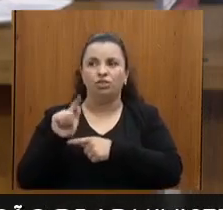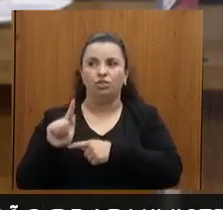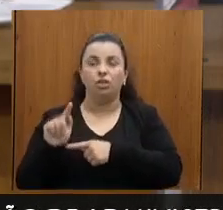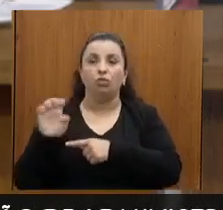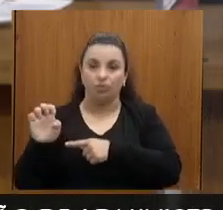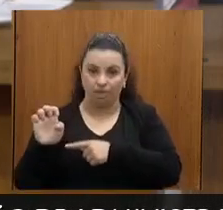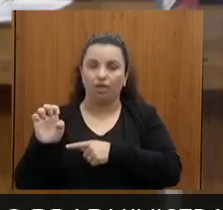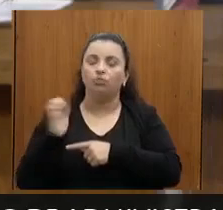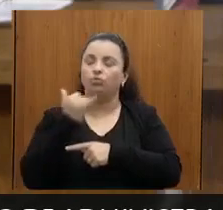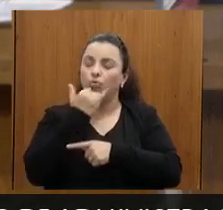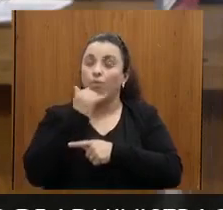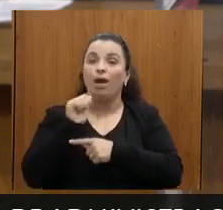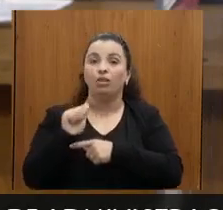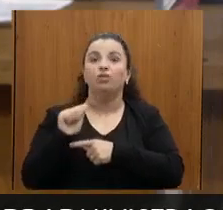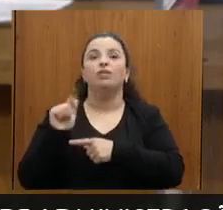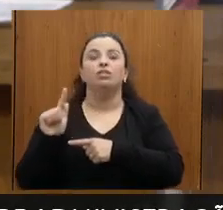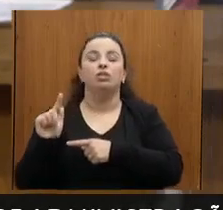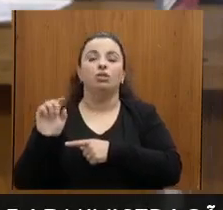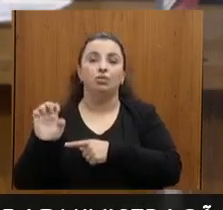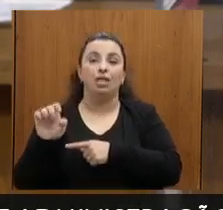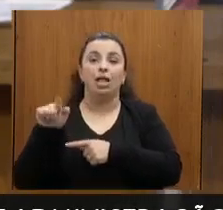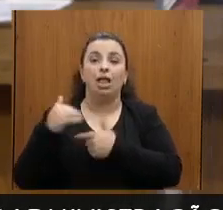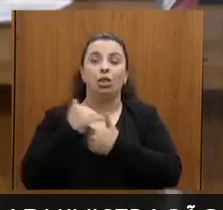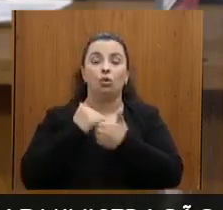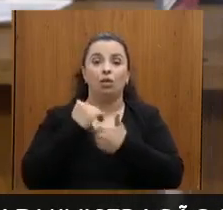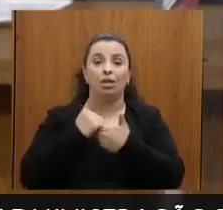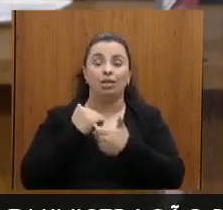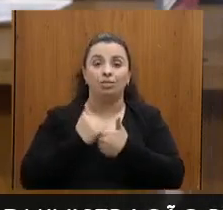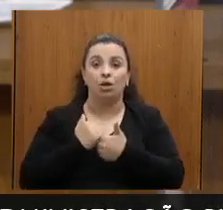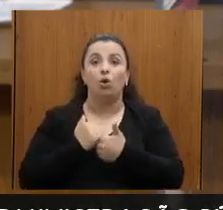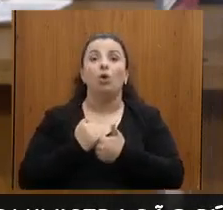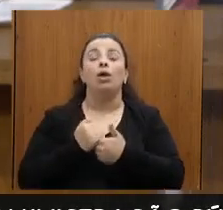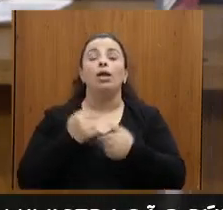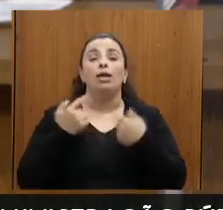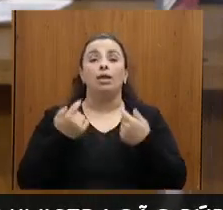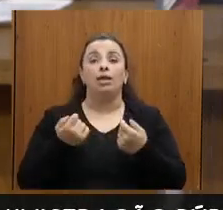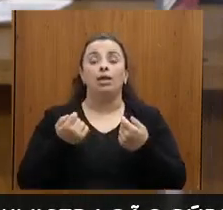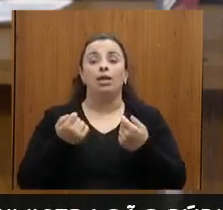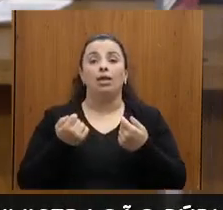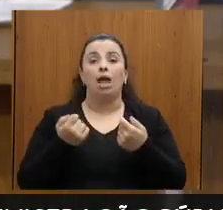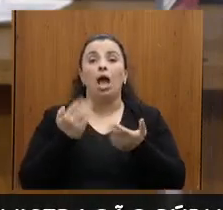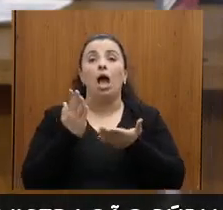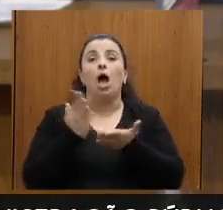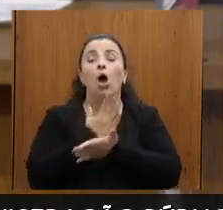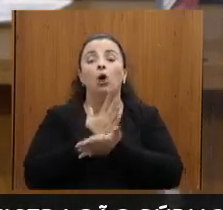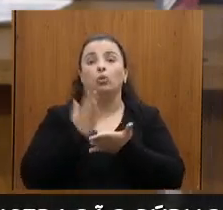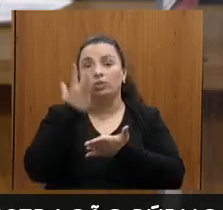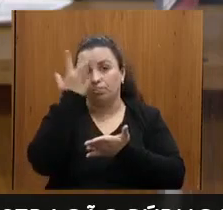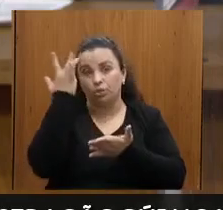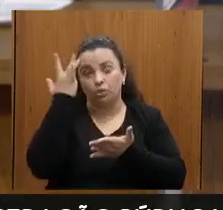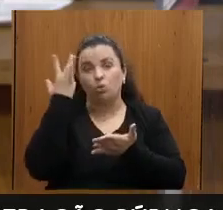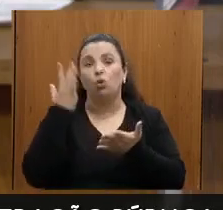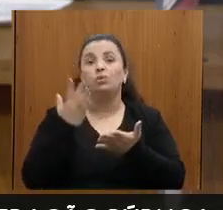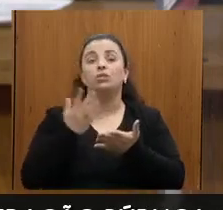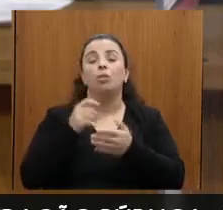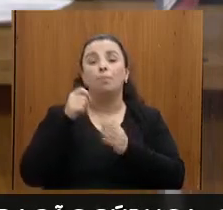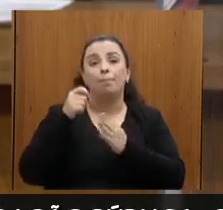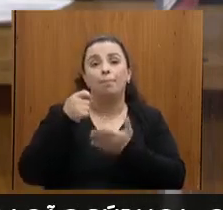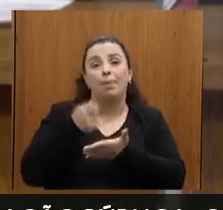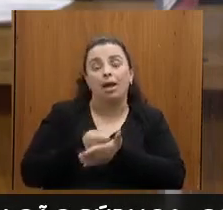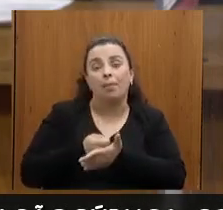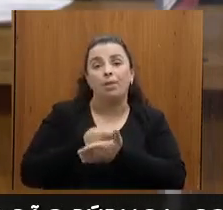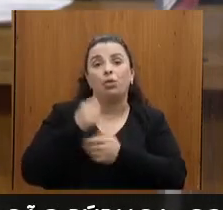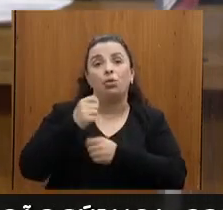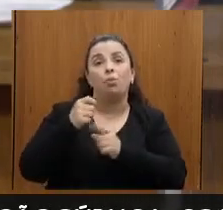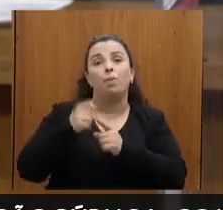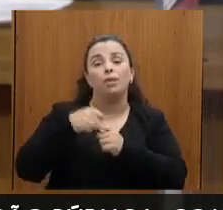Estado em relação às férias-prêmio. Então, essas pessoas, elas vão sendo excluídas da base de pagamento dos próximos meses e nós